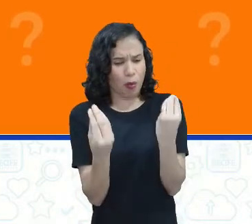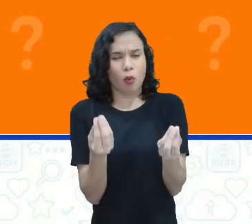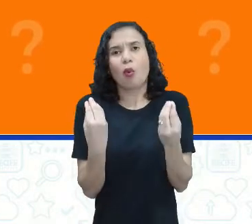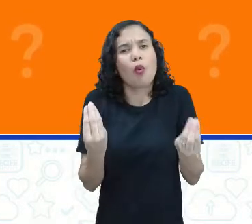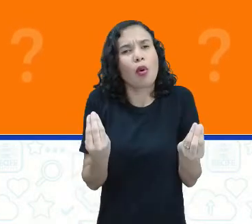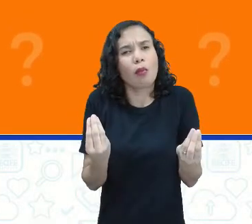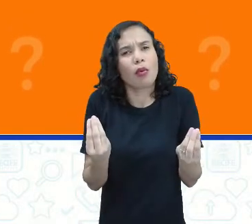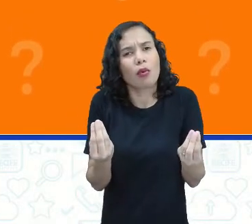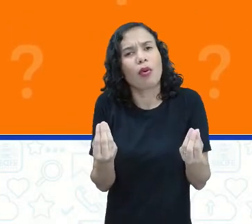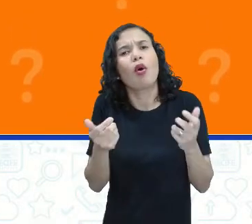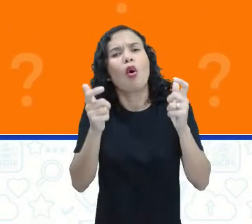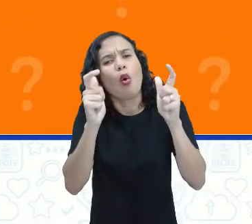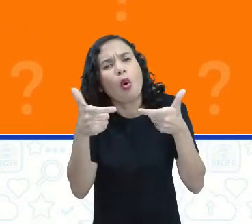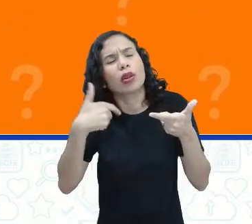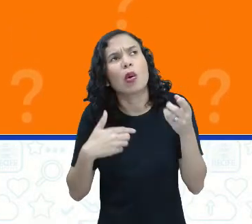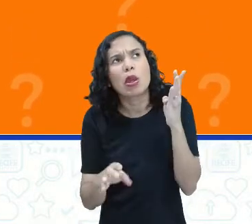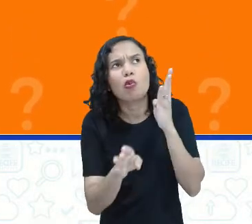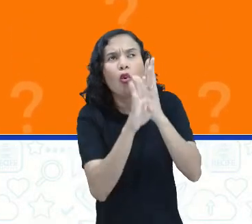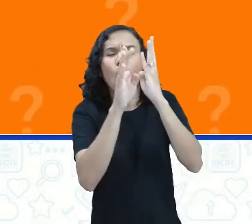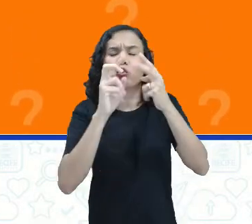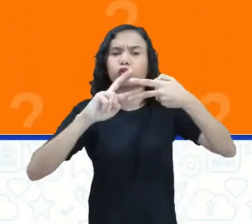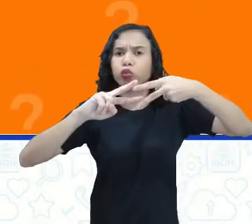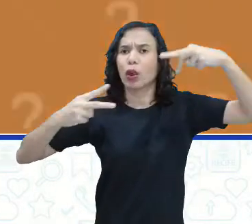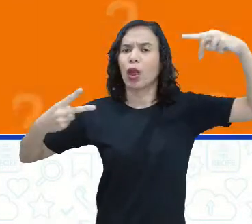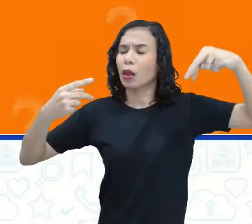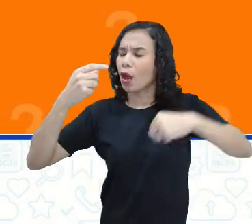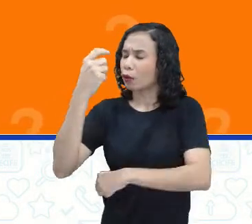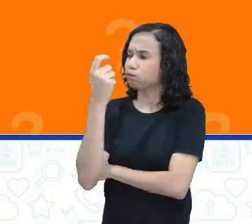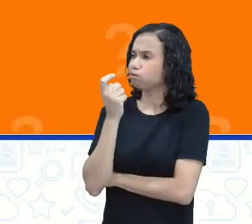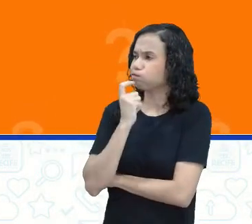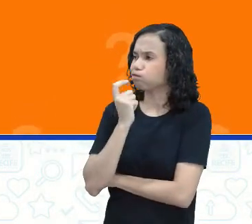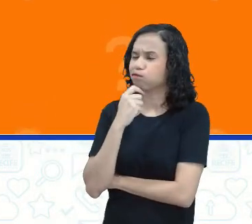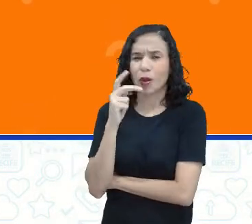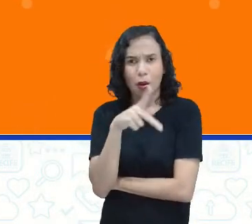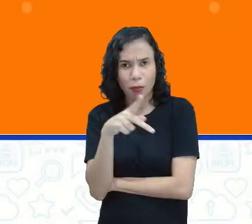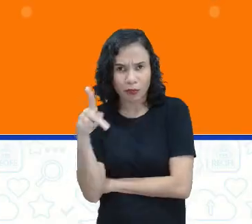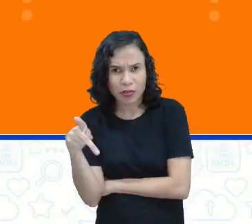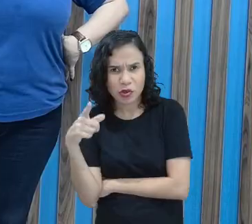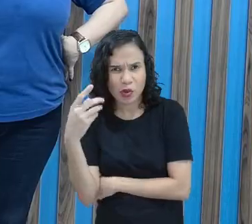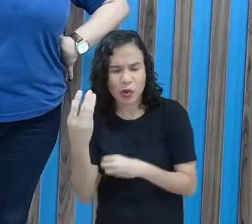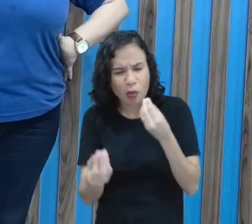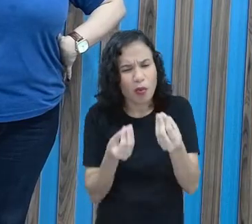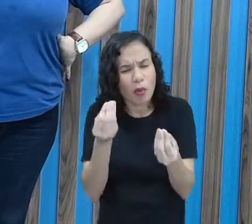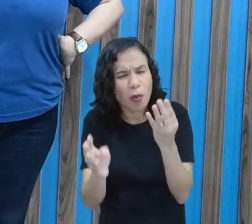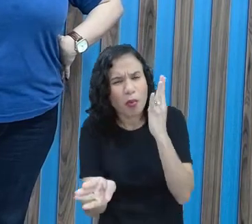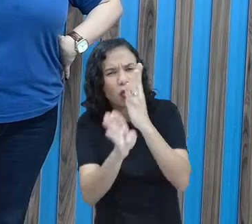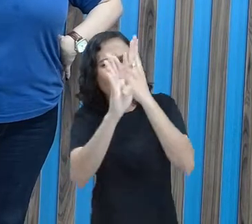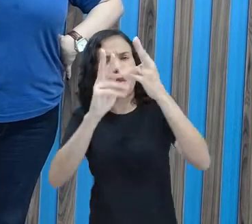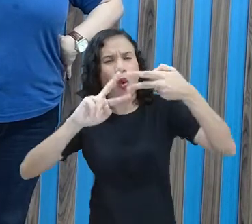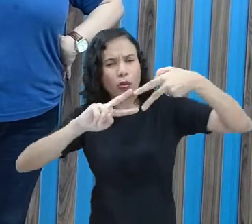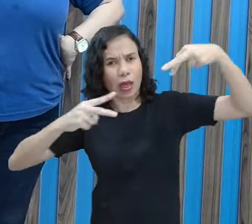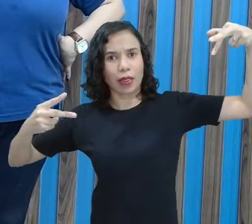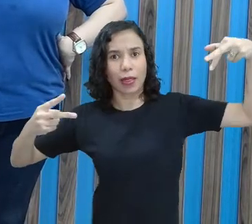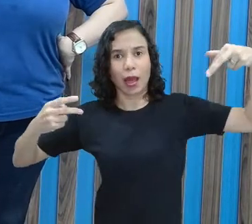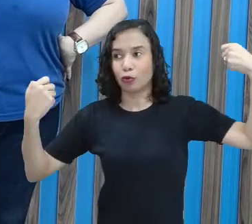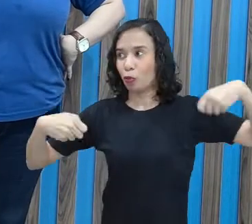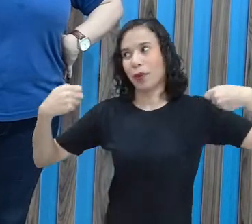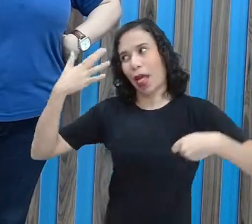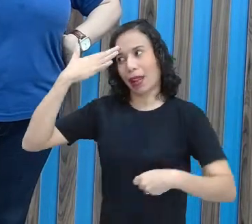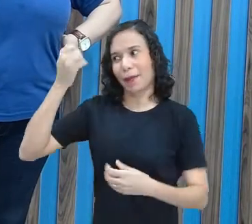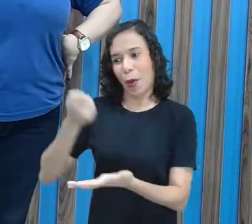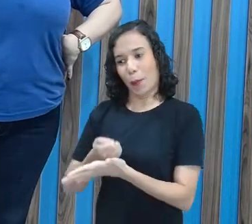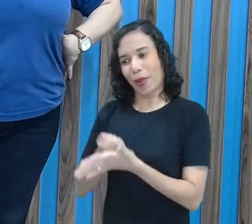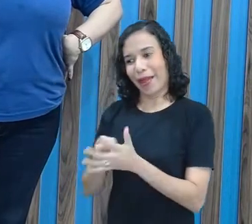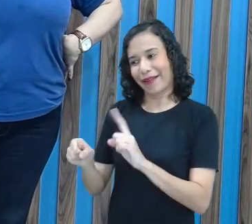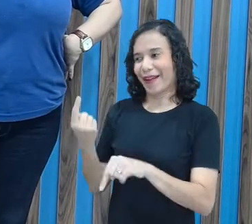Onde é que está o DNA, né? Professor Helena, tem alguma ideia de onde é que se encontra o DNA? Não é obrigado a saber, viu,